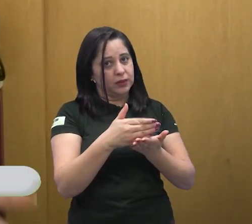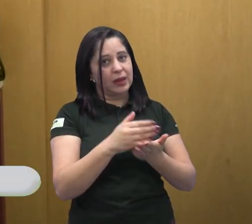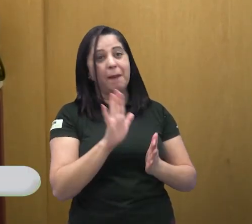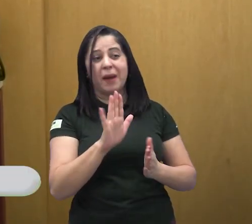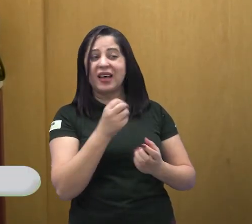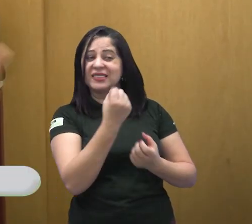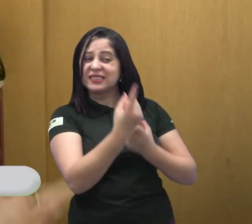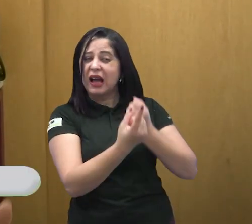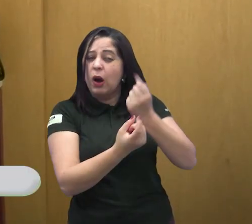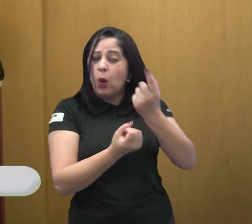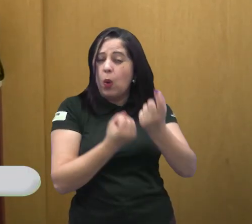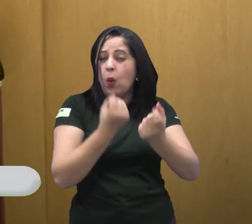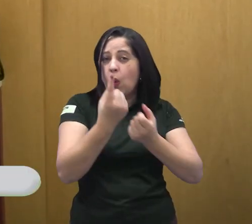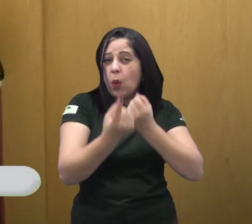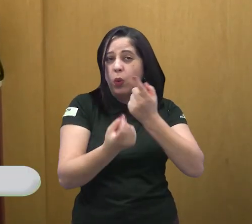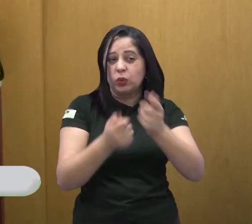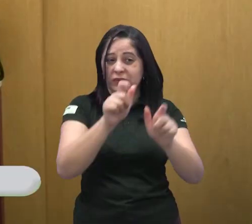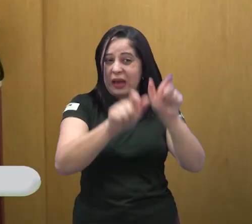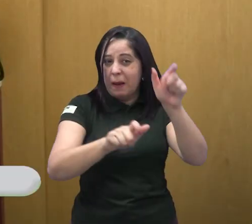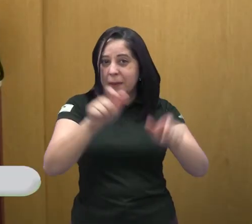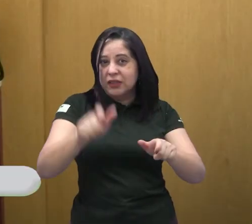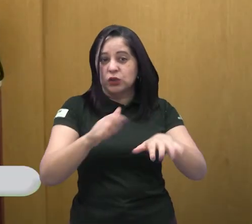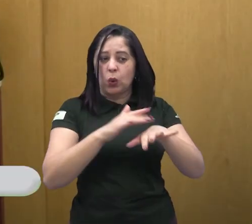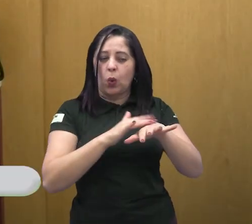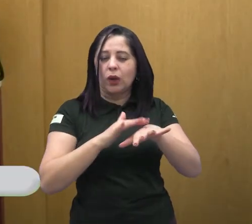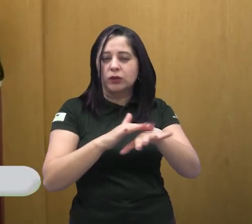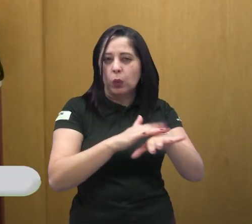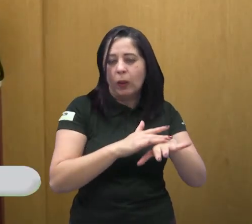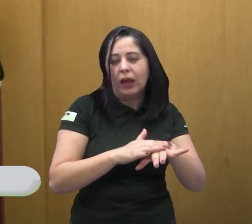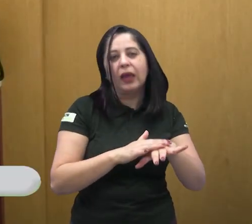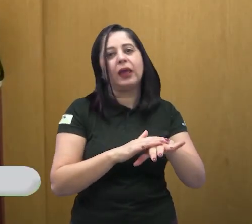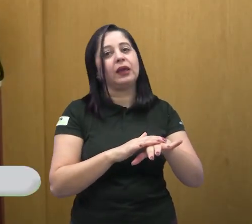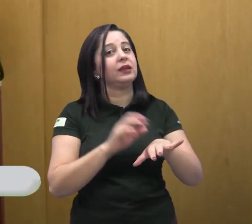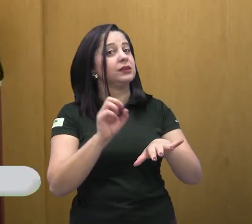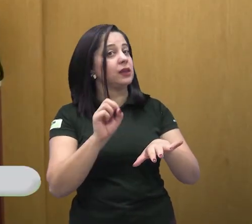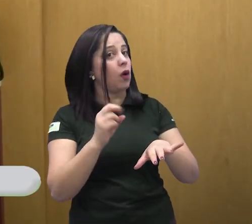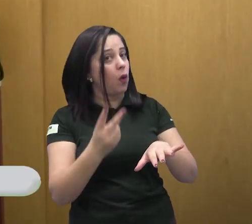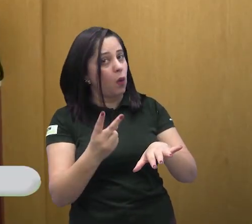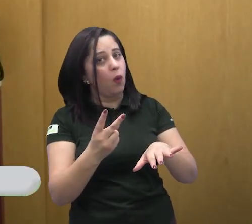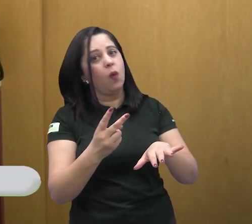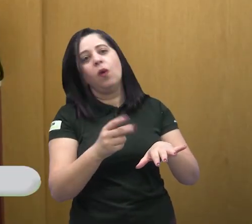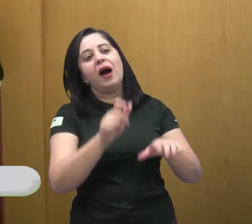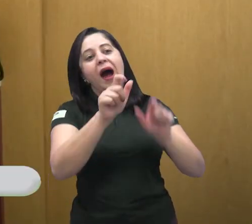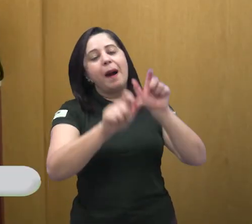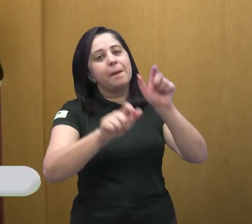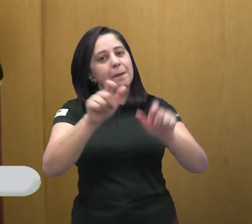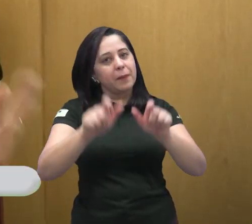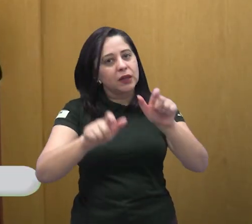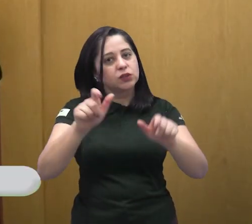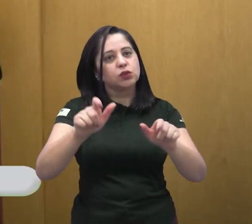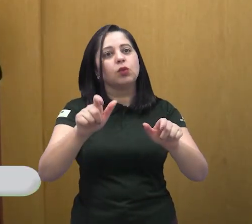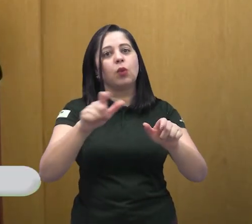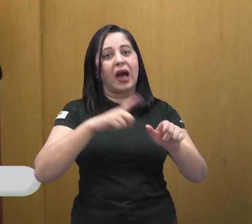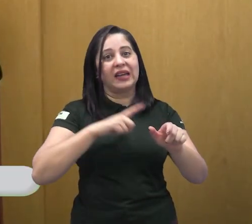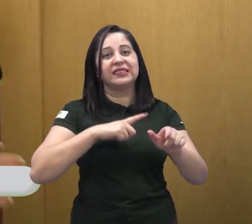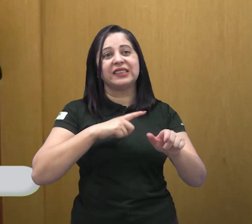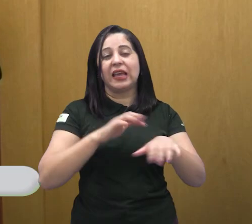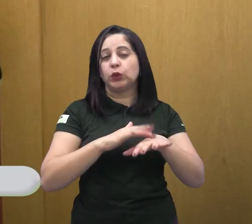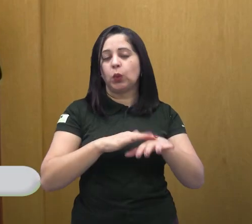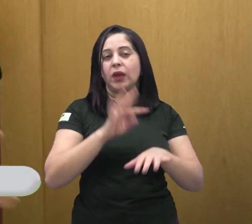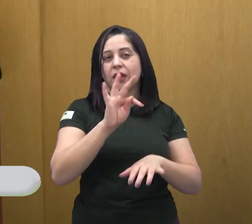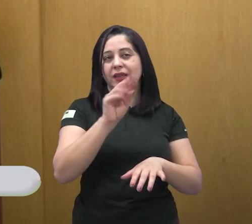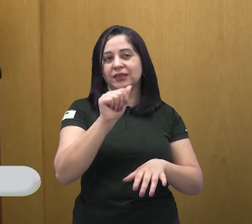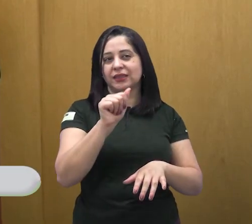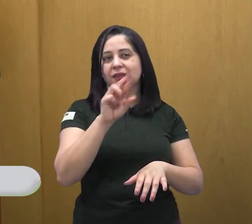pacientes com doença já instalada ou pacientes com predisposição ao acúmulo maior de tártaro, a gente já reduz a